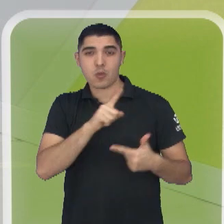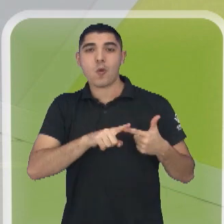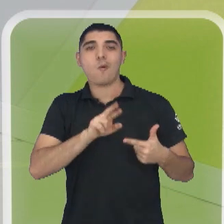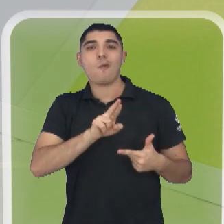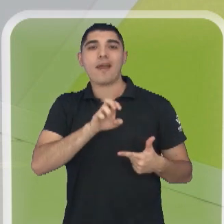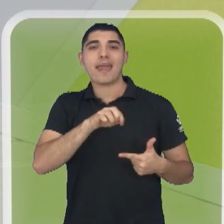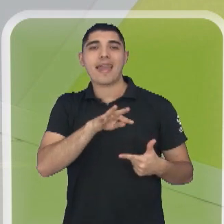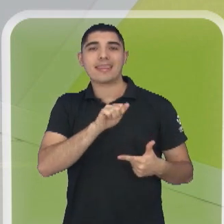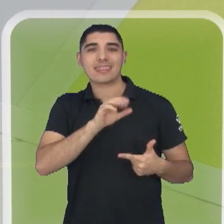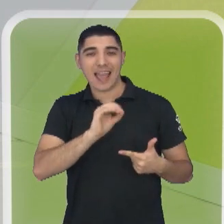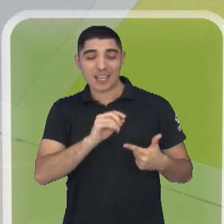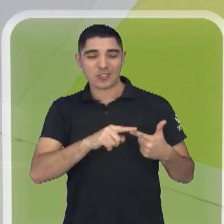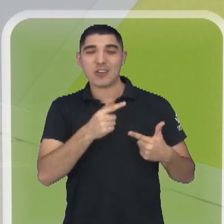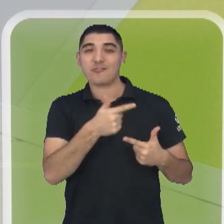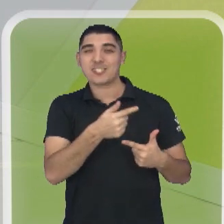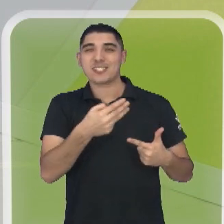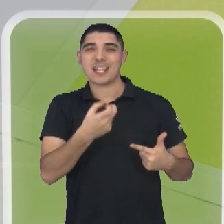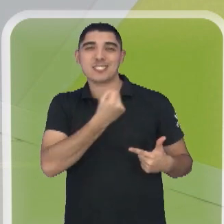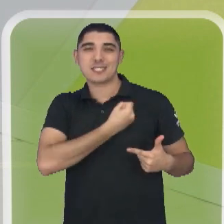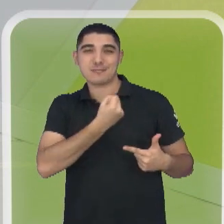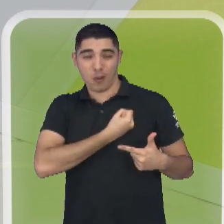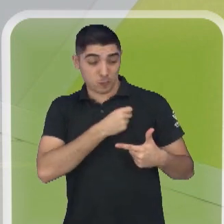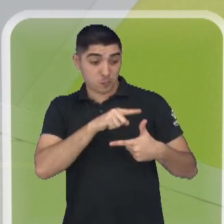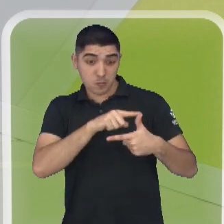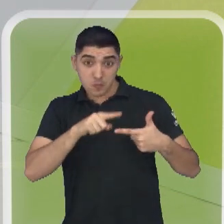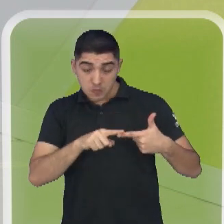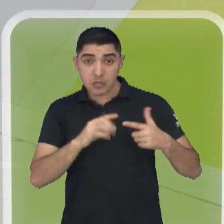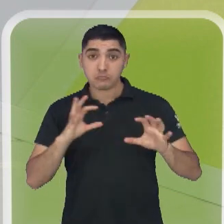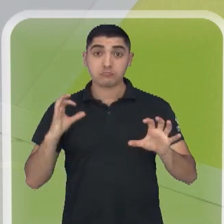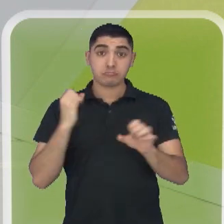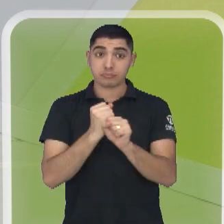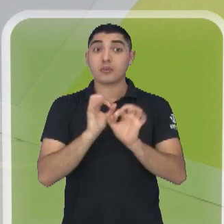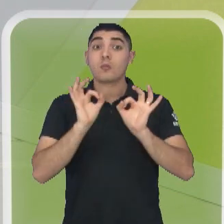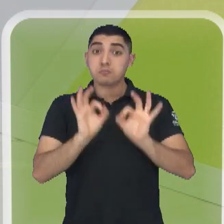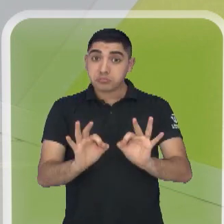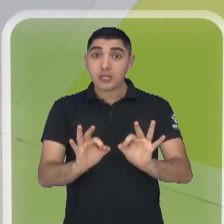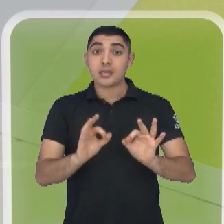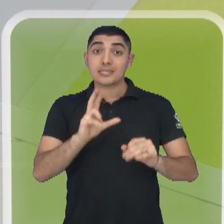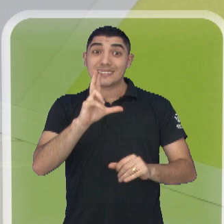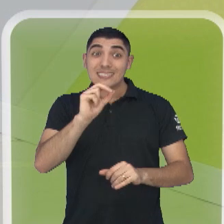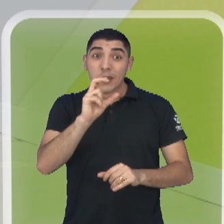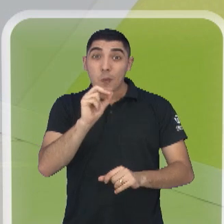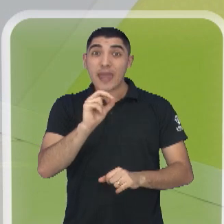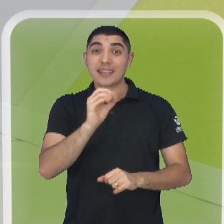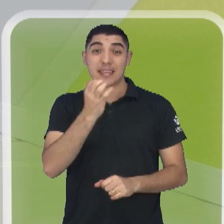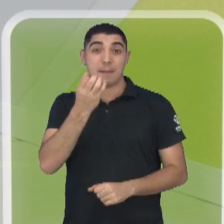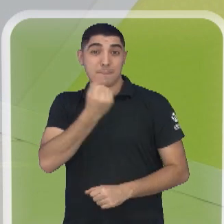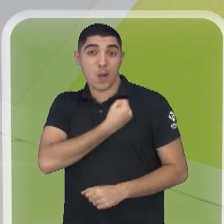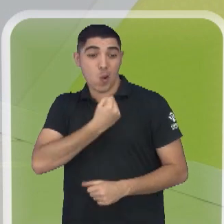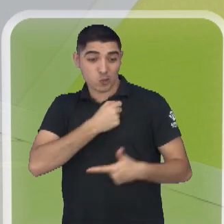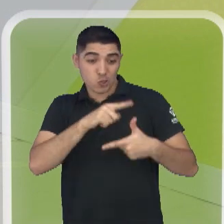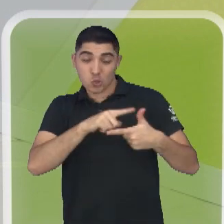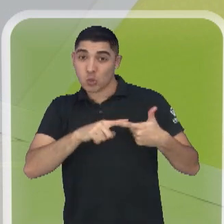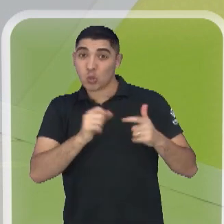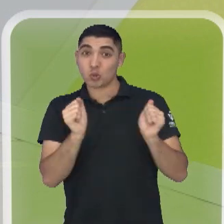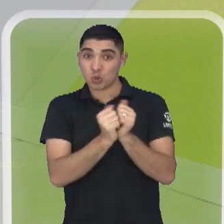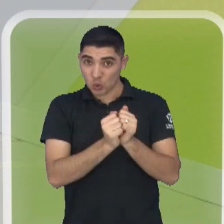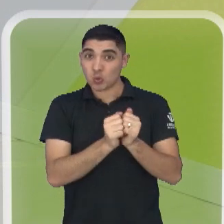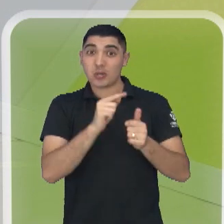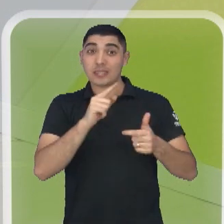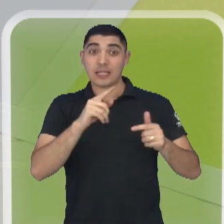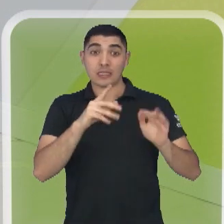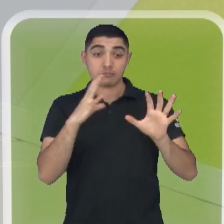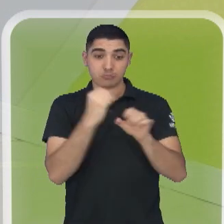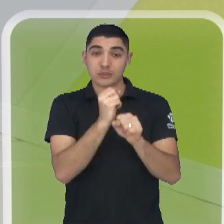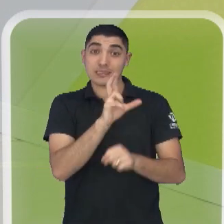com 23 pontos. Os dois marcaram exatamente metade dos pontos da equipe do São José